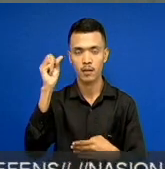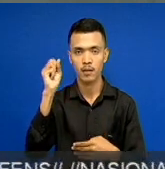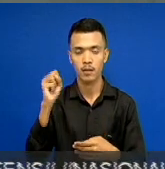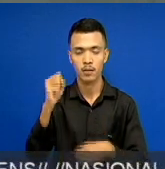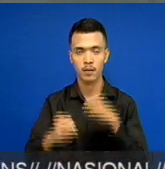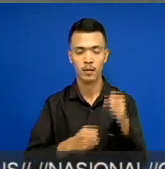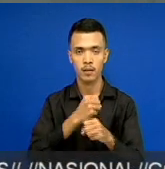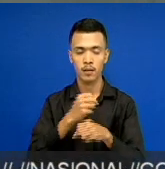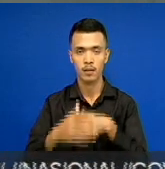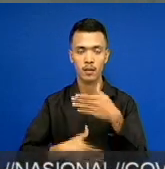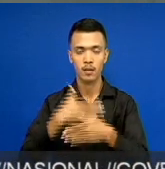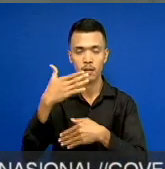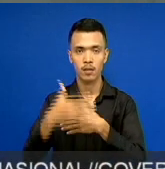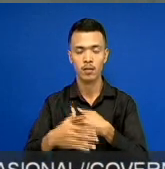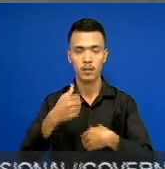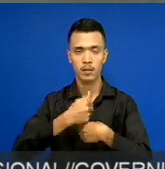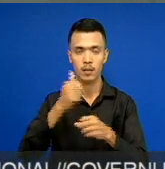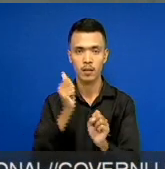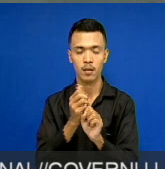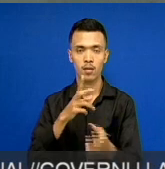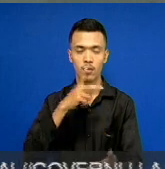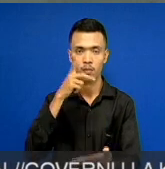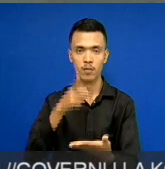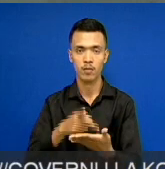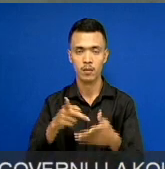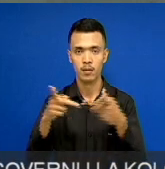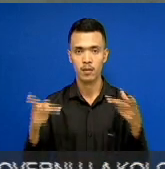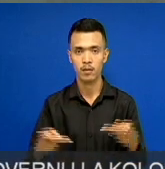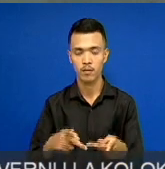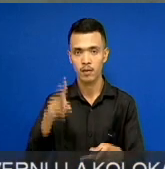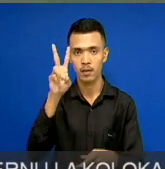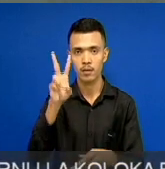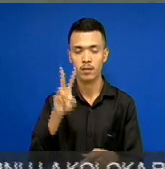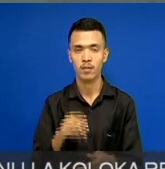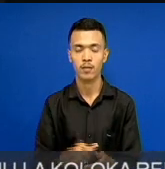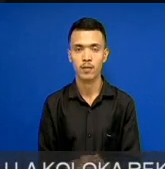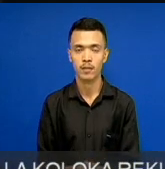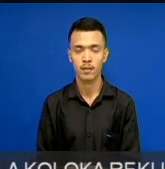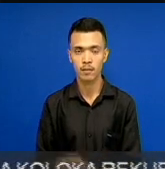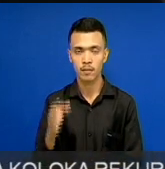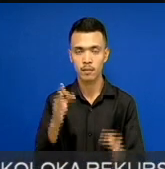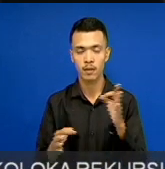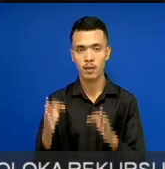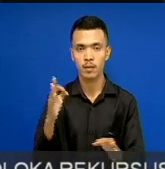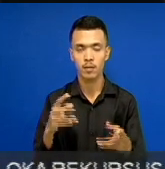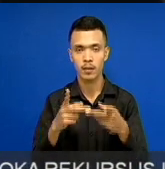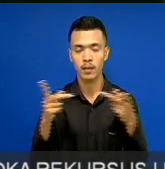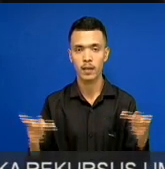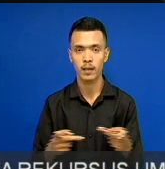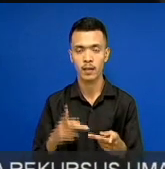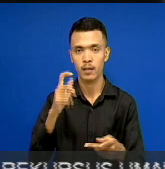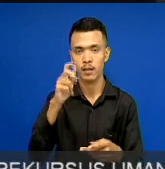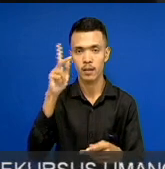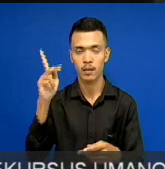oi mai sira feres ami se proposta ba ia fatin rua kare kire ne mak posibil at bele halulu. Alen dene aredores preescolar